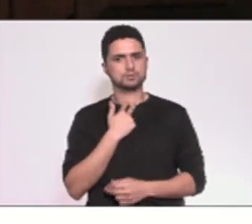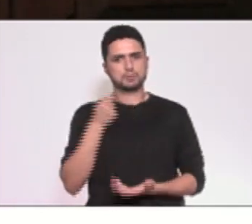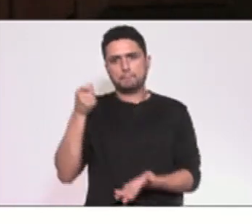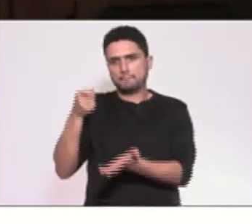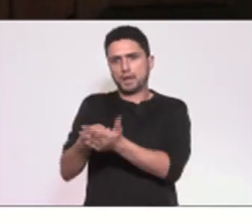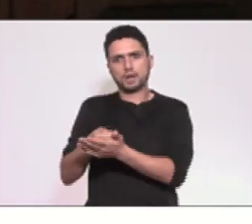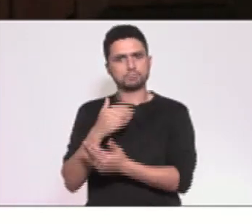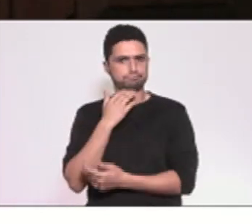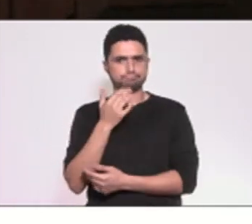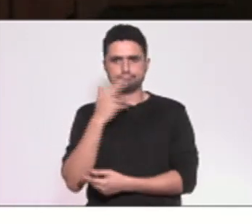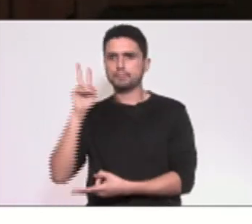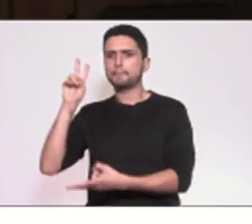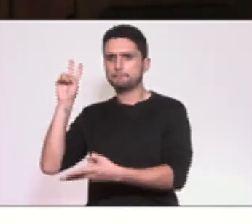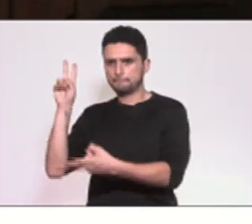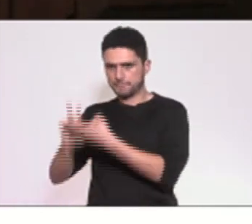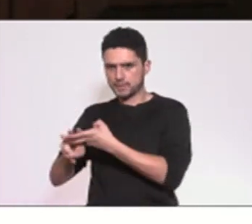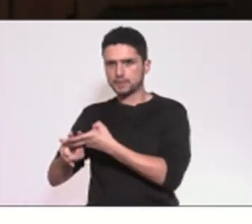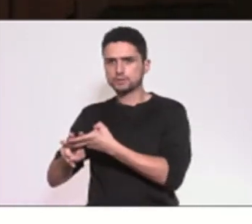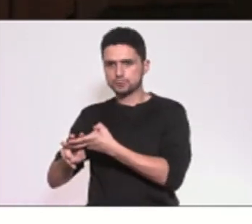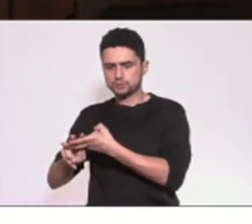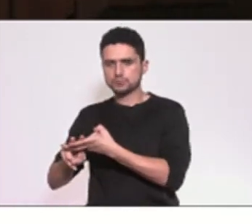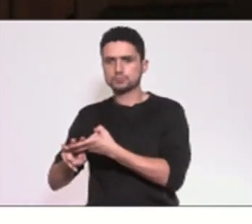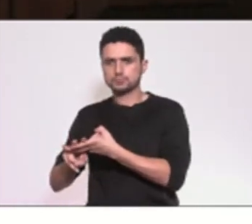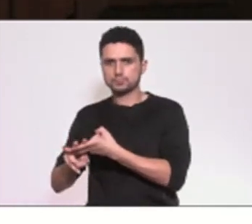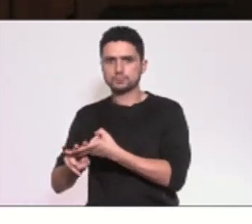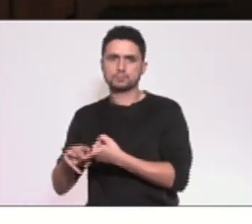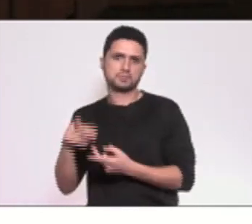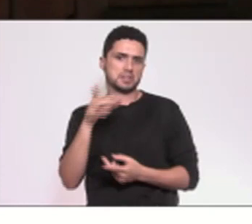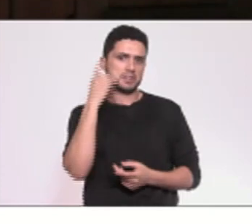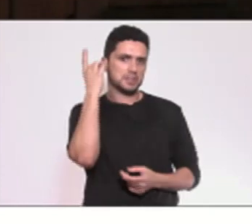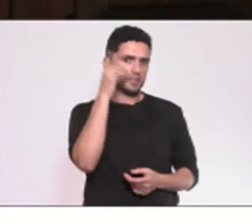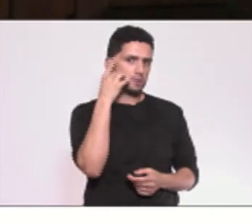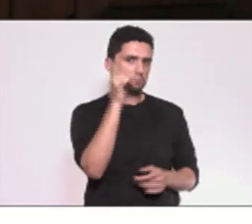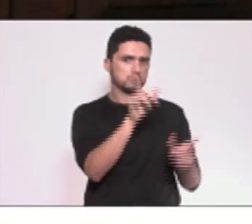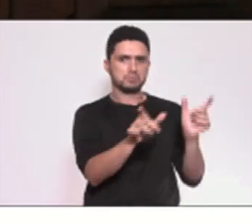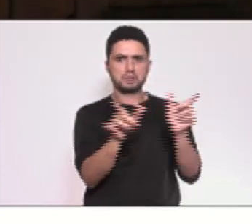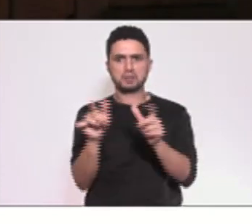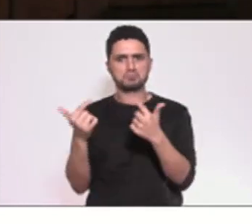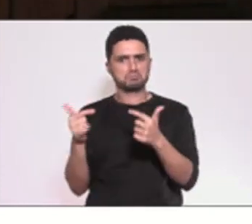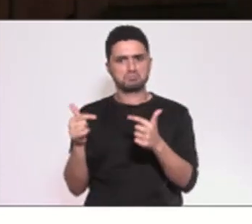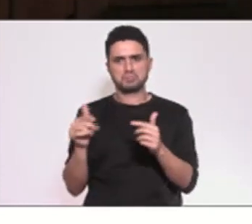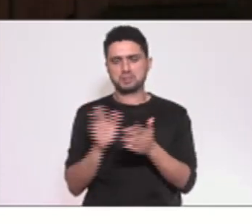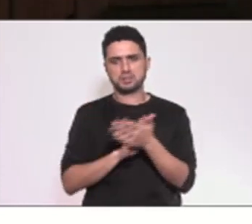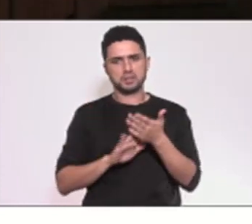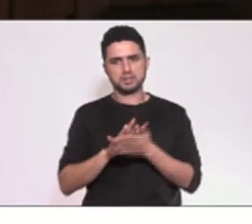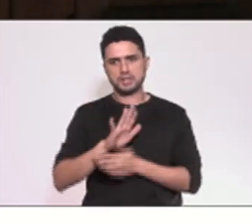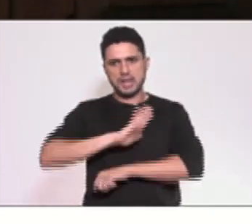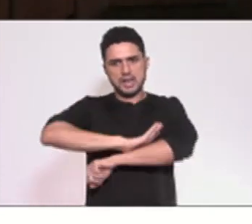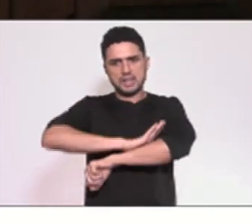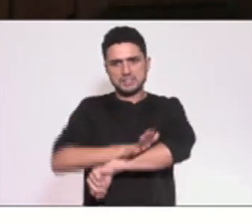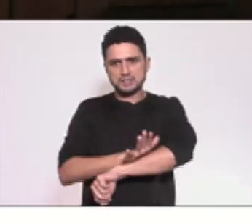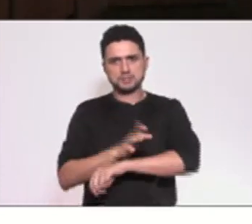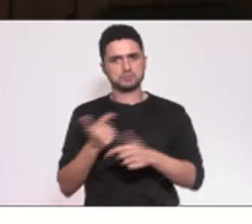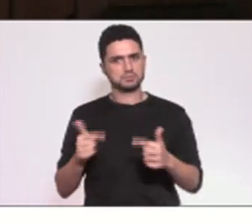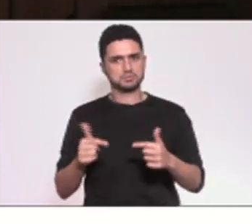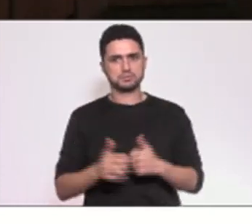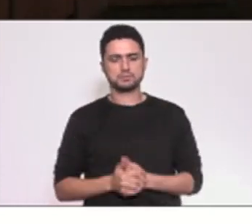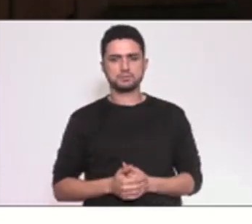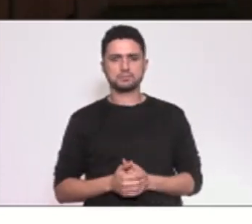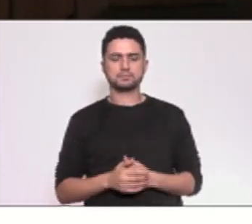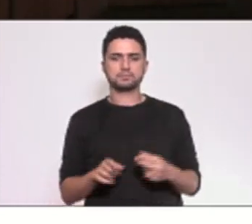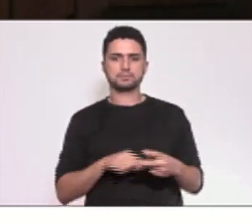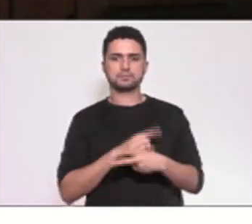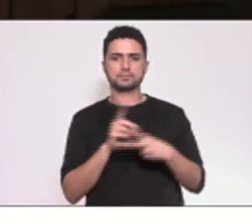imprescritível, sujeito à pena de reclusão. Nenhum desses deputados cometeu, está respondendo por crime de racismo. A